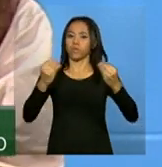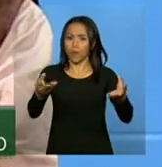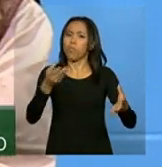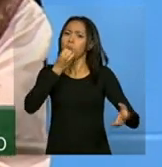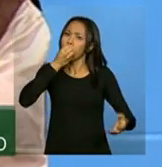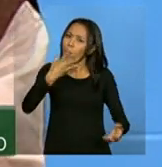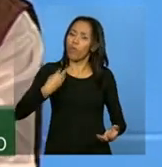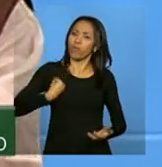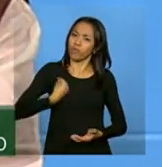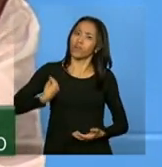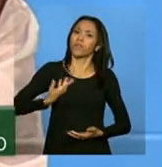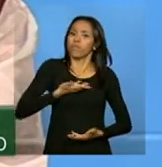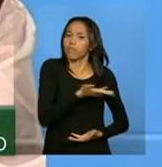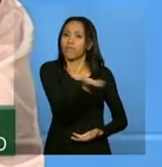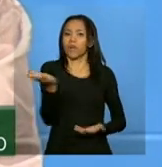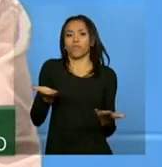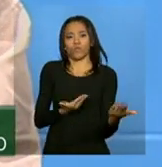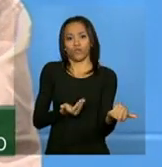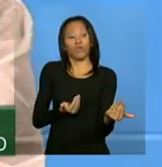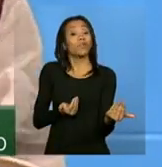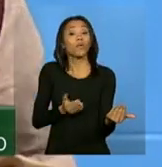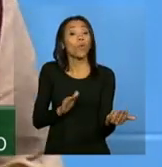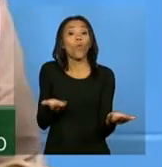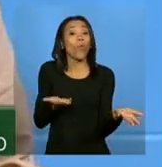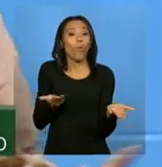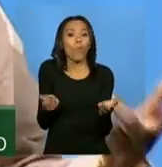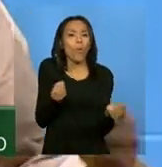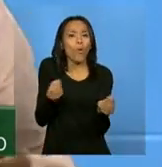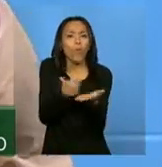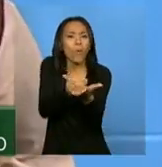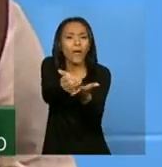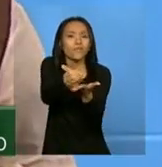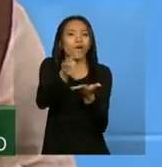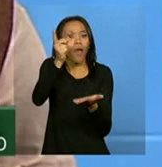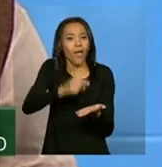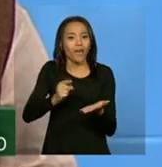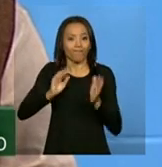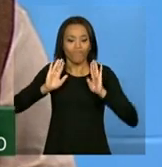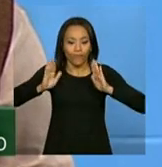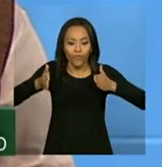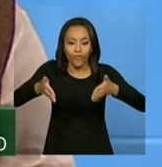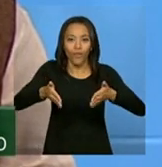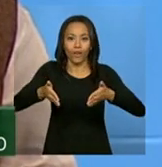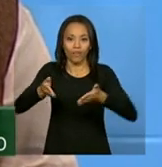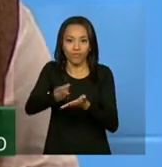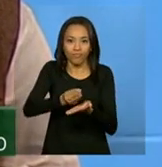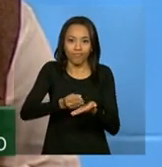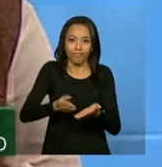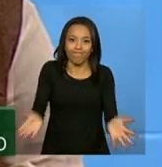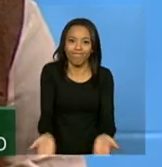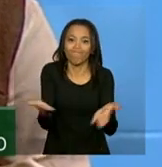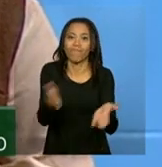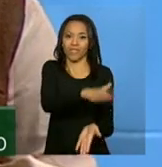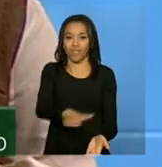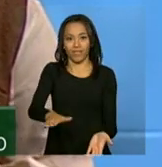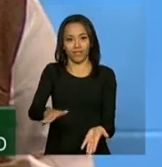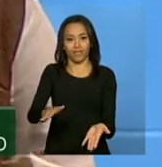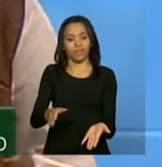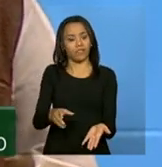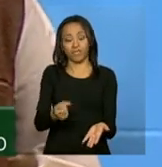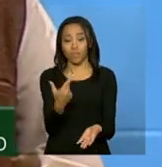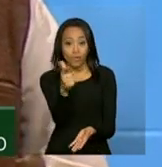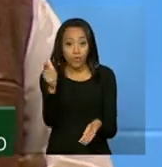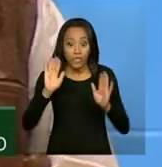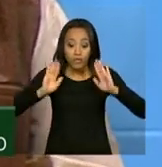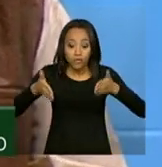para esses jovens. E isso começa através de investimento nas crianças. E sem esse investimento é